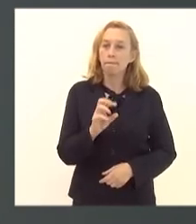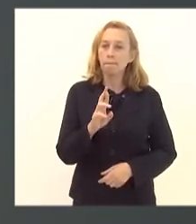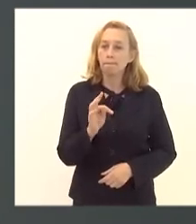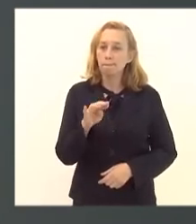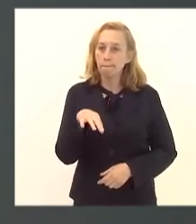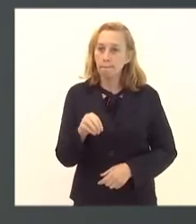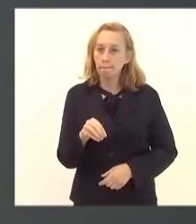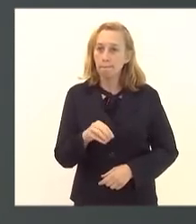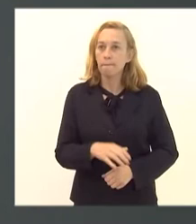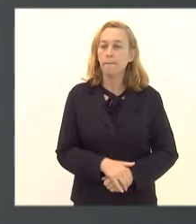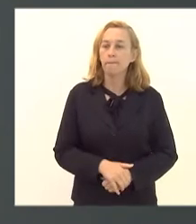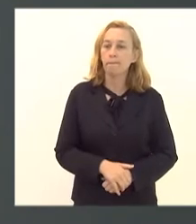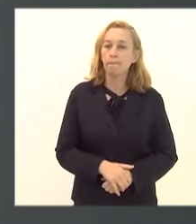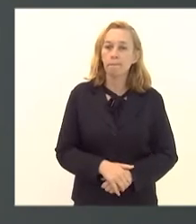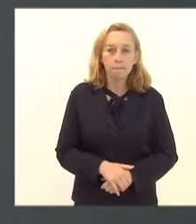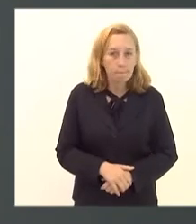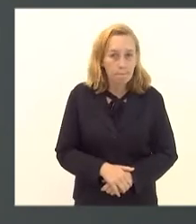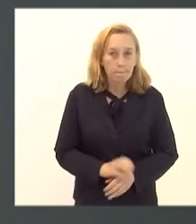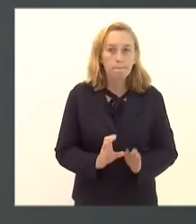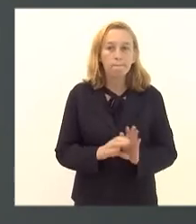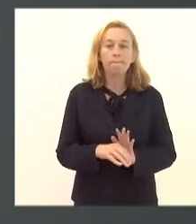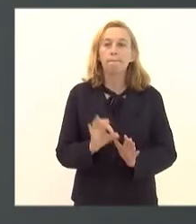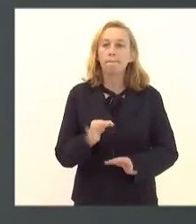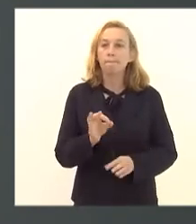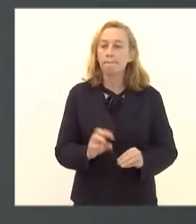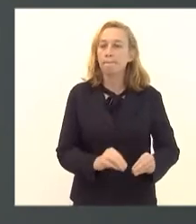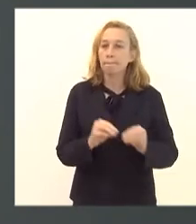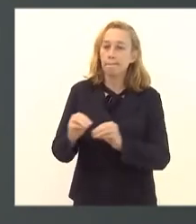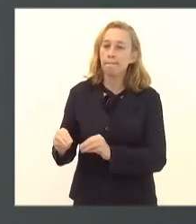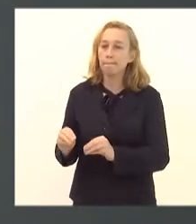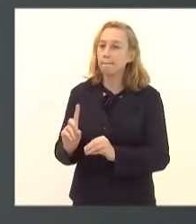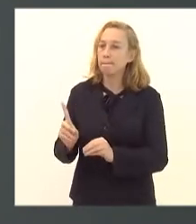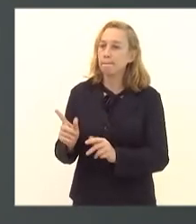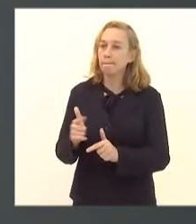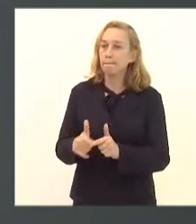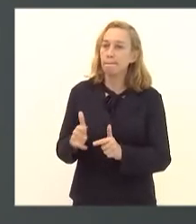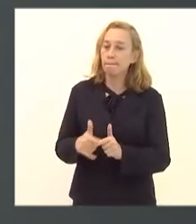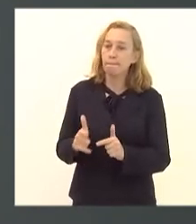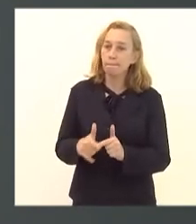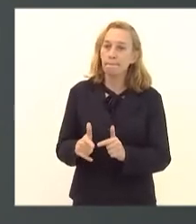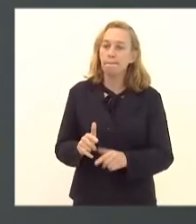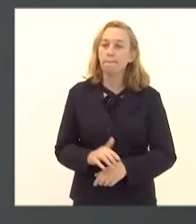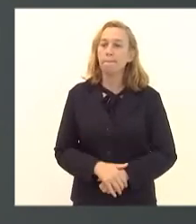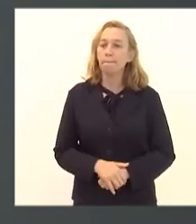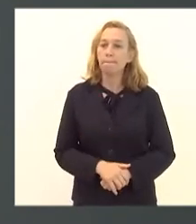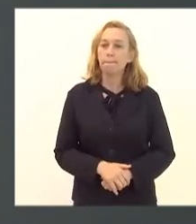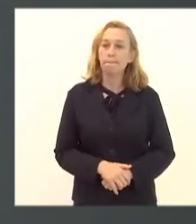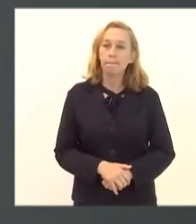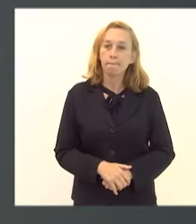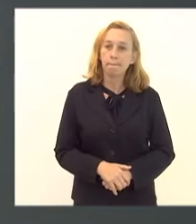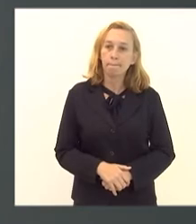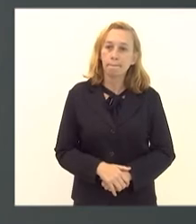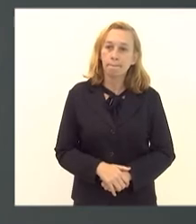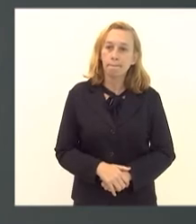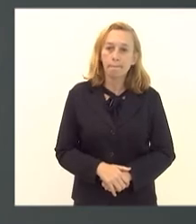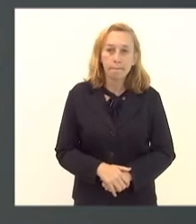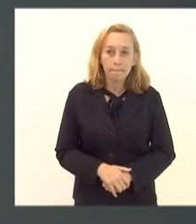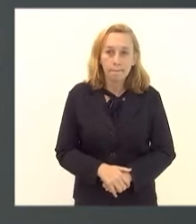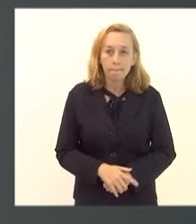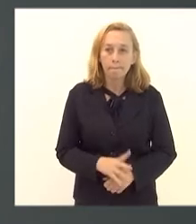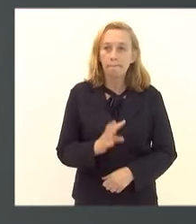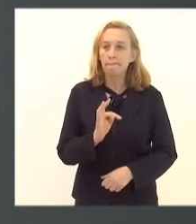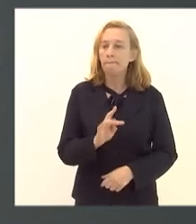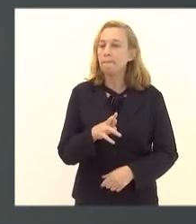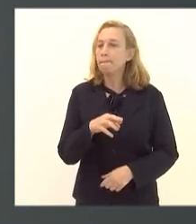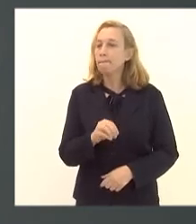né? Com esse conceito justamente para não transferir o problema para jusante, amortece a vazão e passando no TR-25, né?